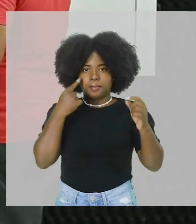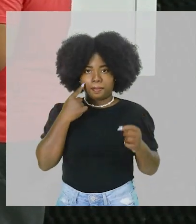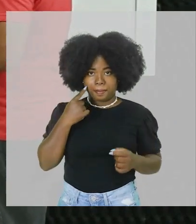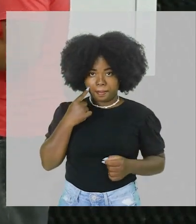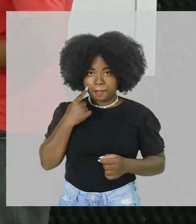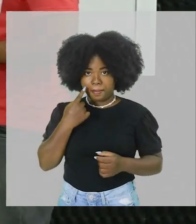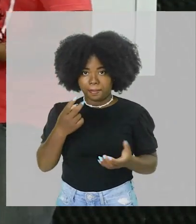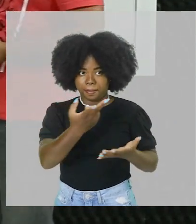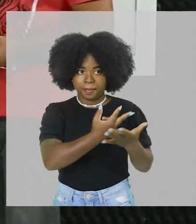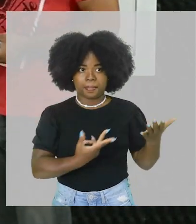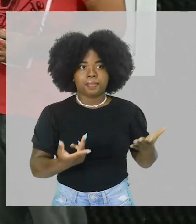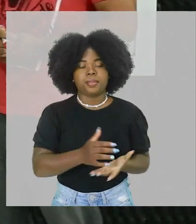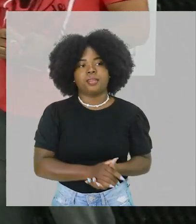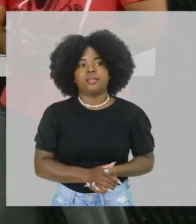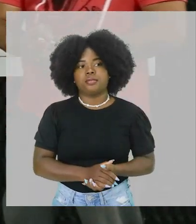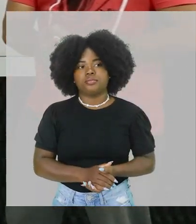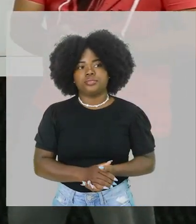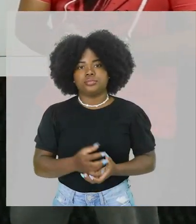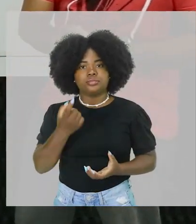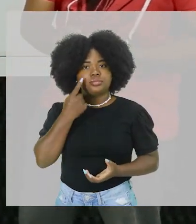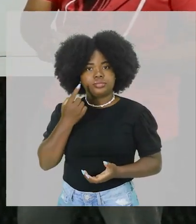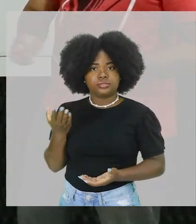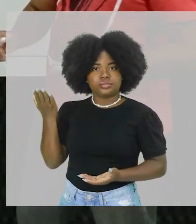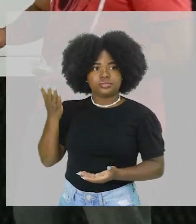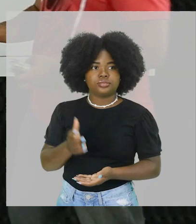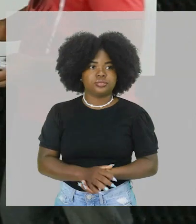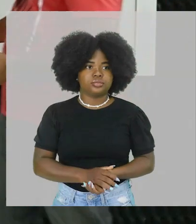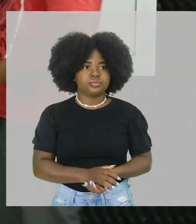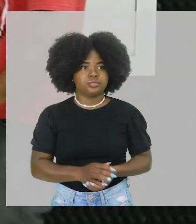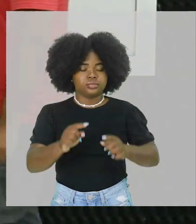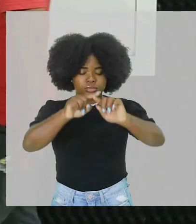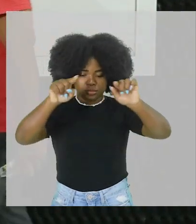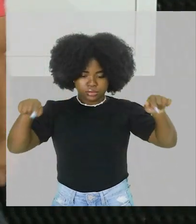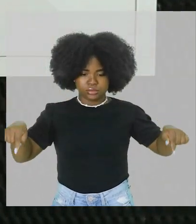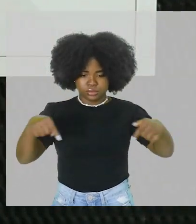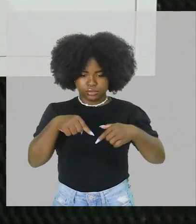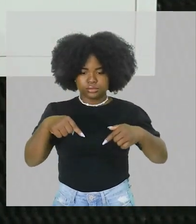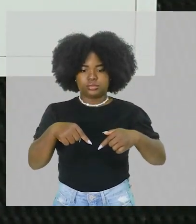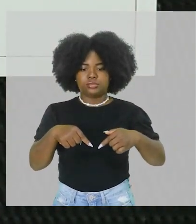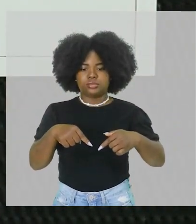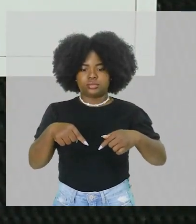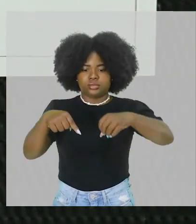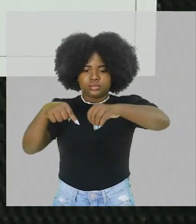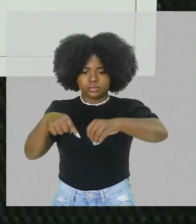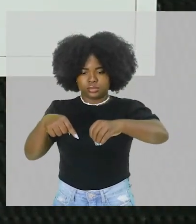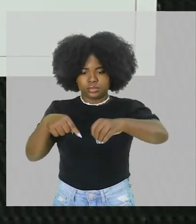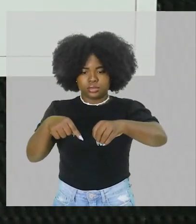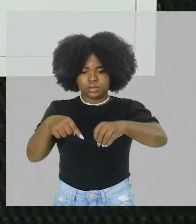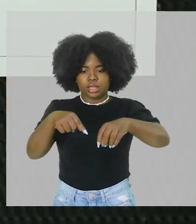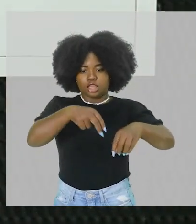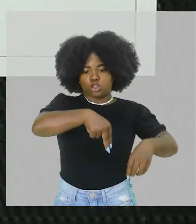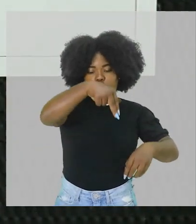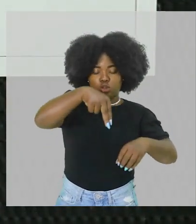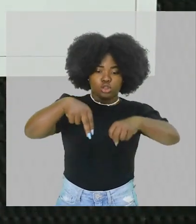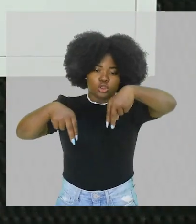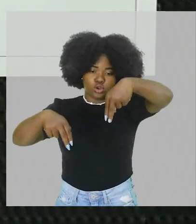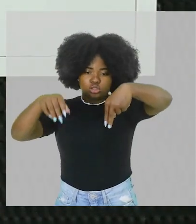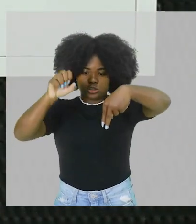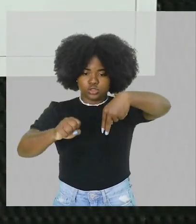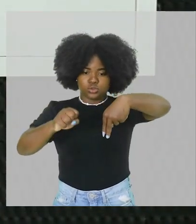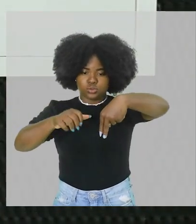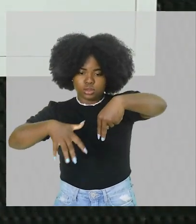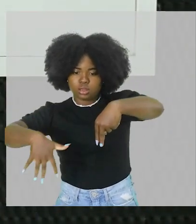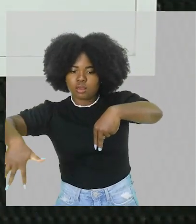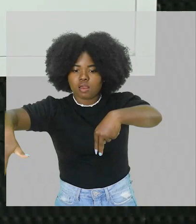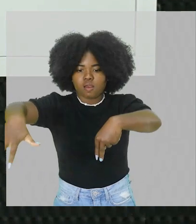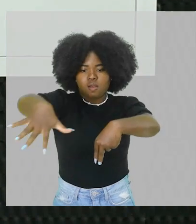Aqui são as linhas de campo, tá ok? Então, elas externamente elas vão ter um sentido e internamente vão ter outro